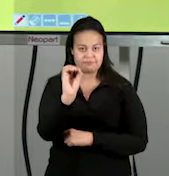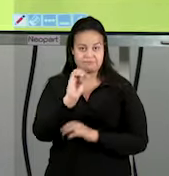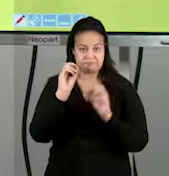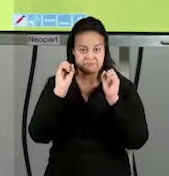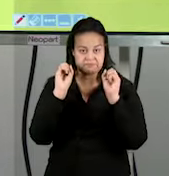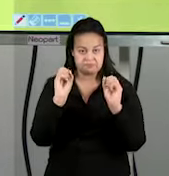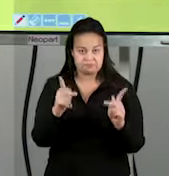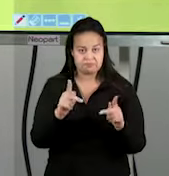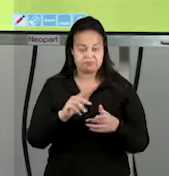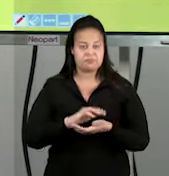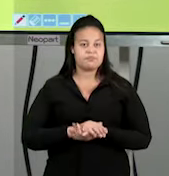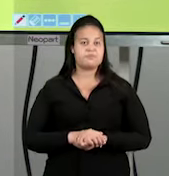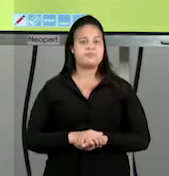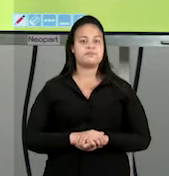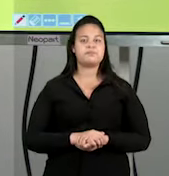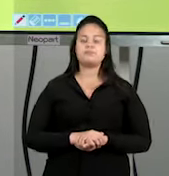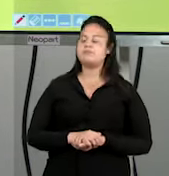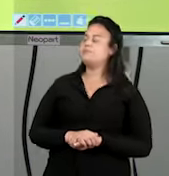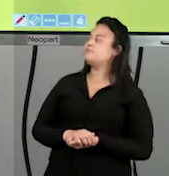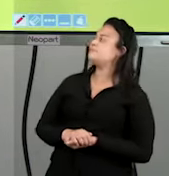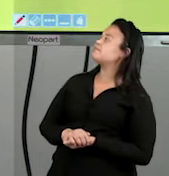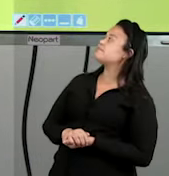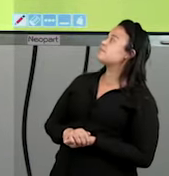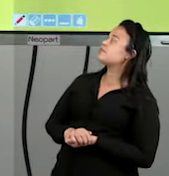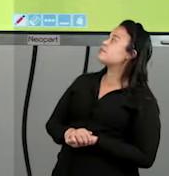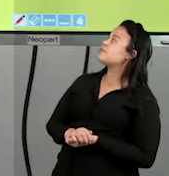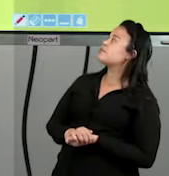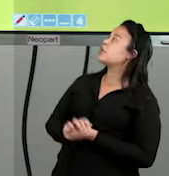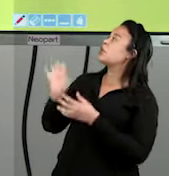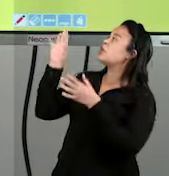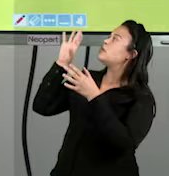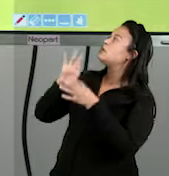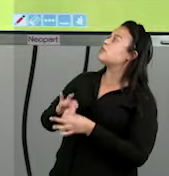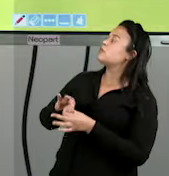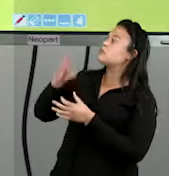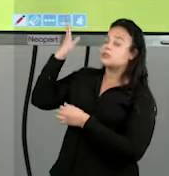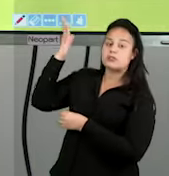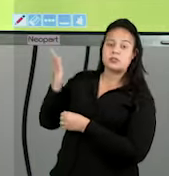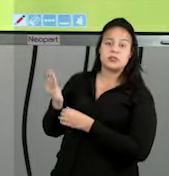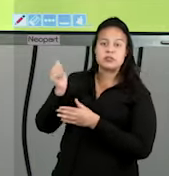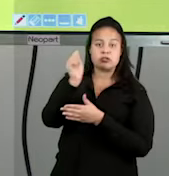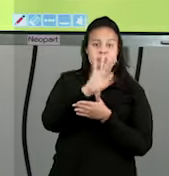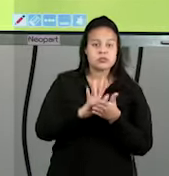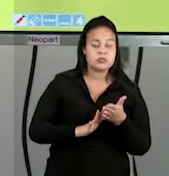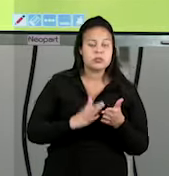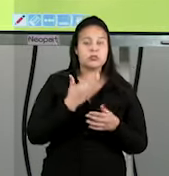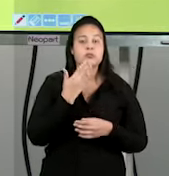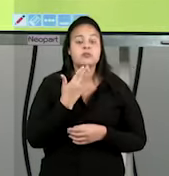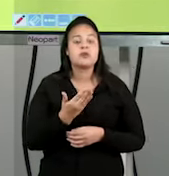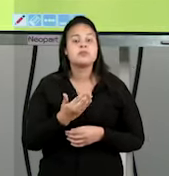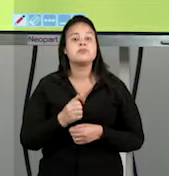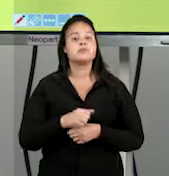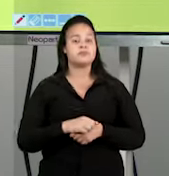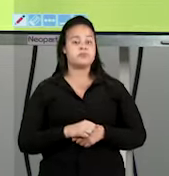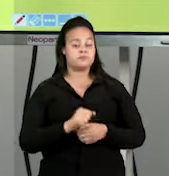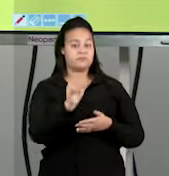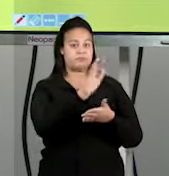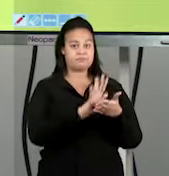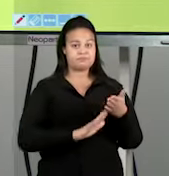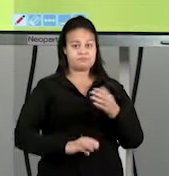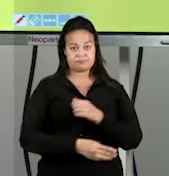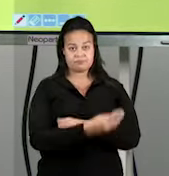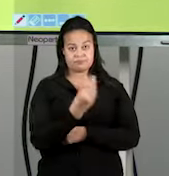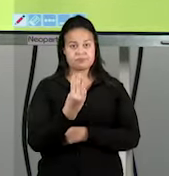ok? Então, no caso do exercício, o exercício